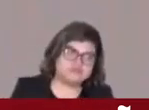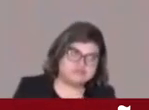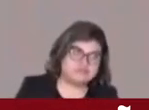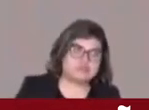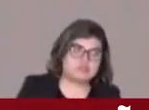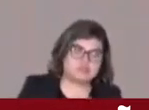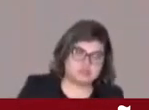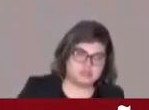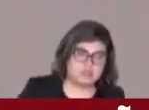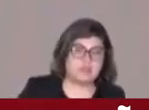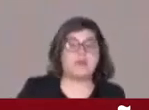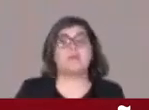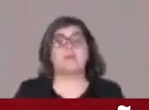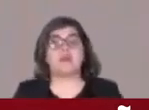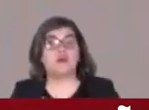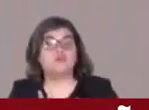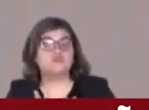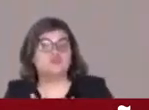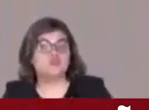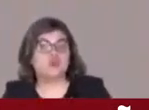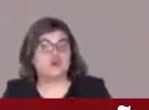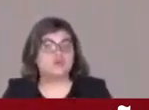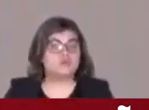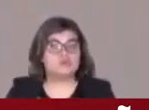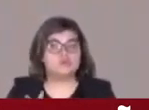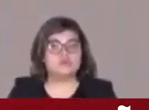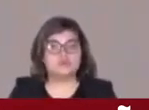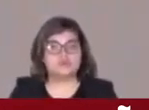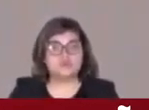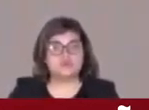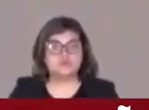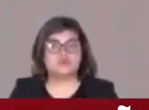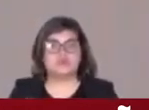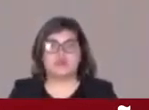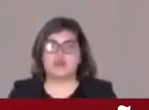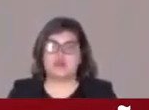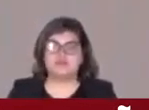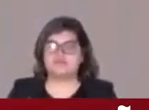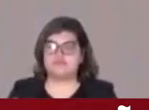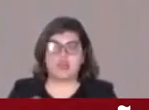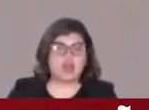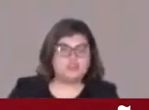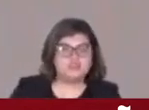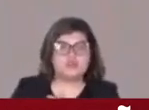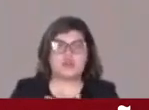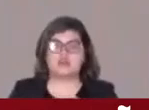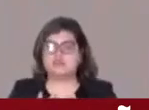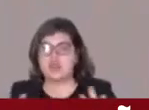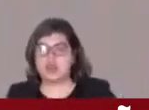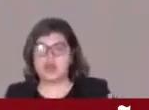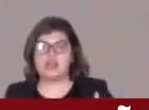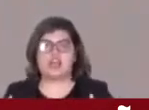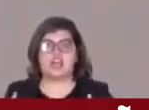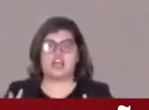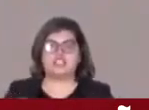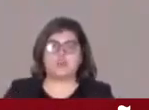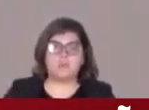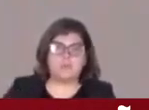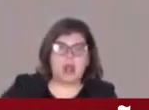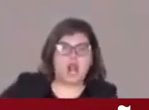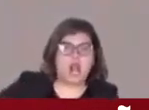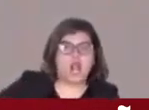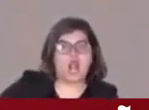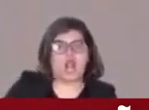mundo. Quanto aos canais, blogs e instrumentos de redes sociais de ataque às